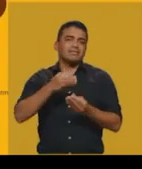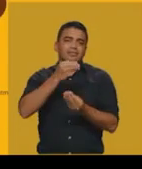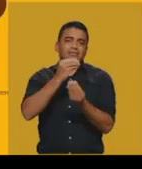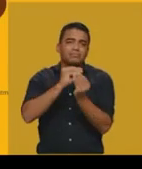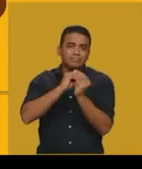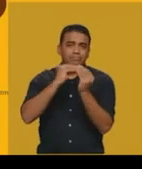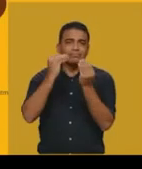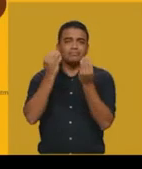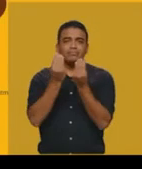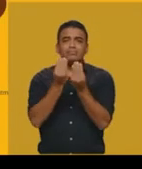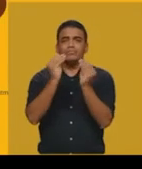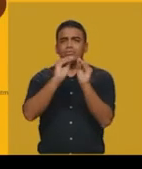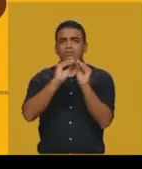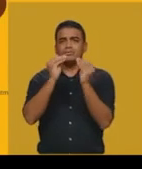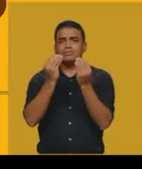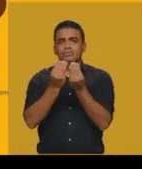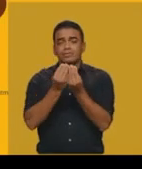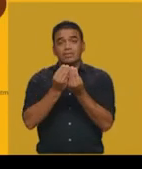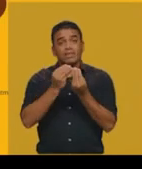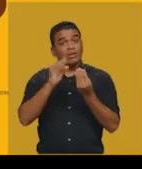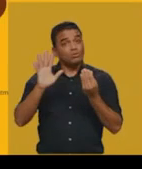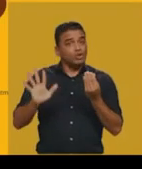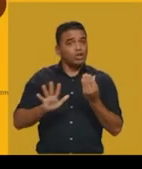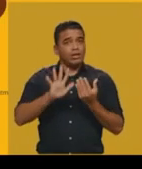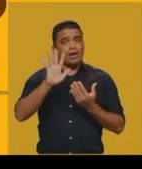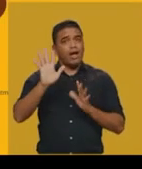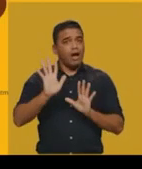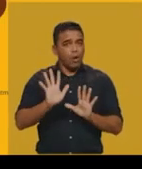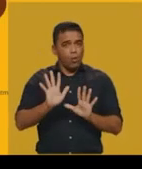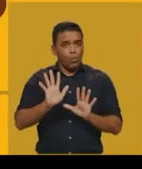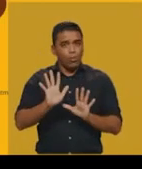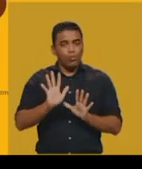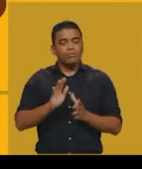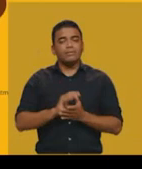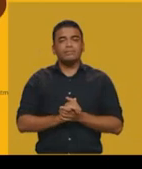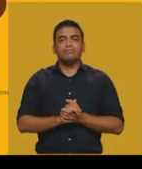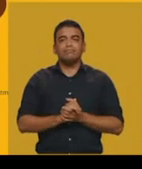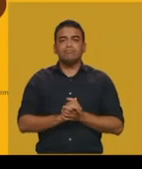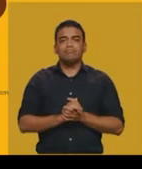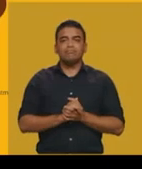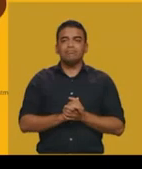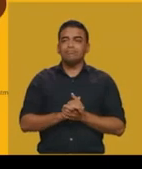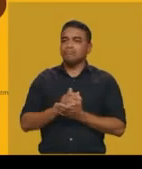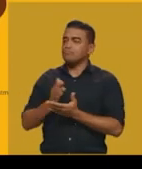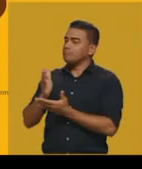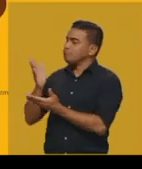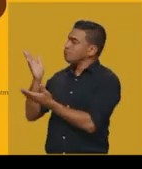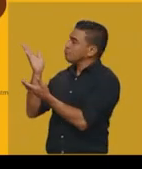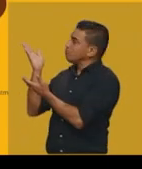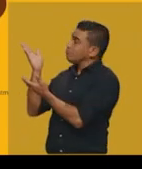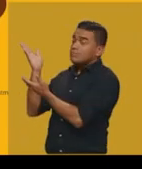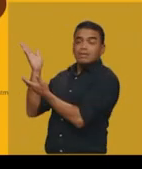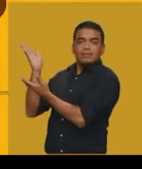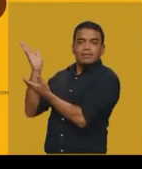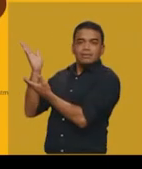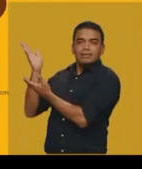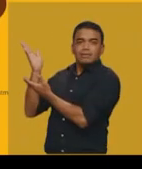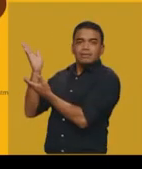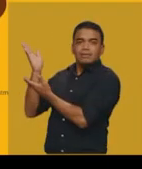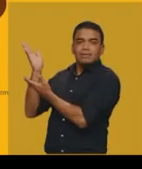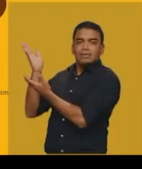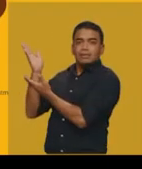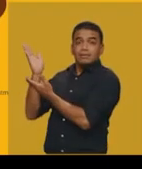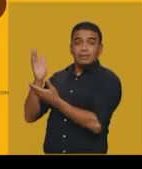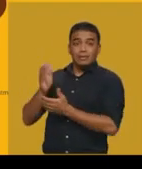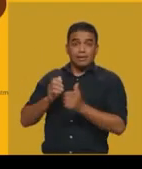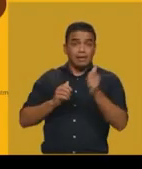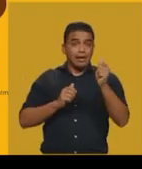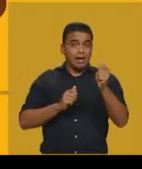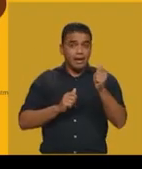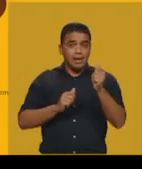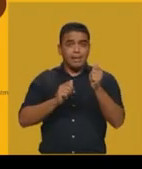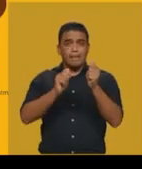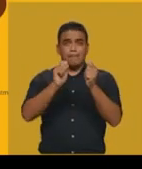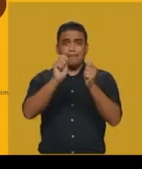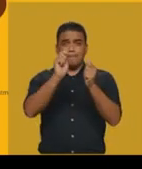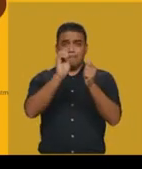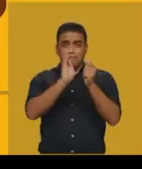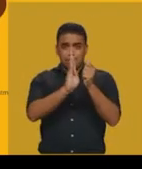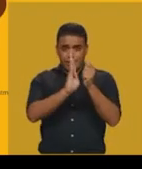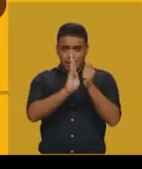de forma generalizada, também os esqueminhas das letras e das bolinhas. Então, eu tenho a substância